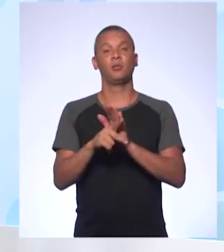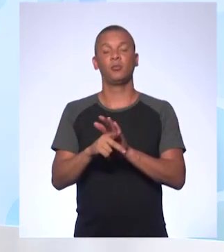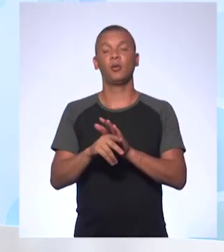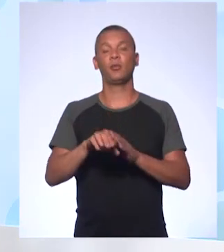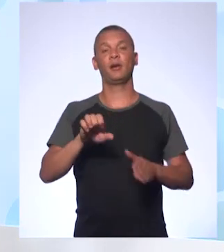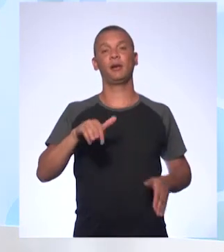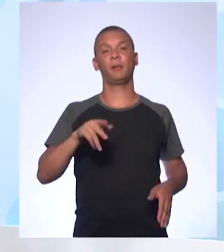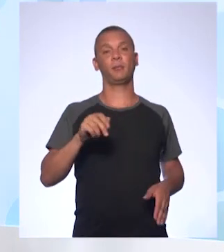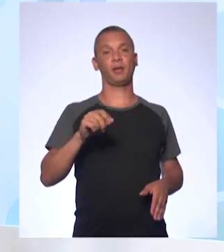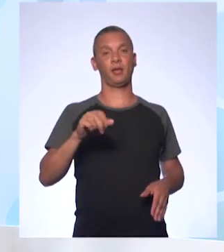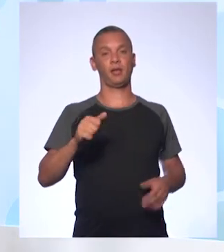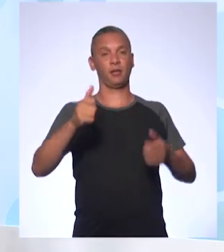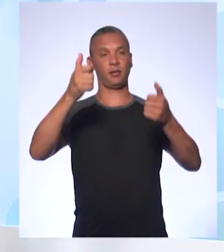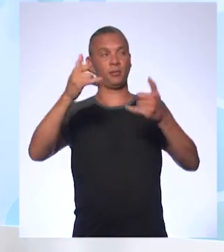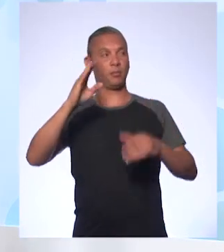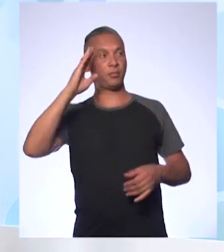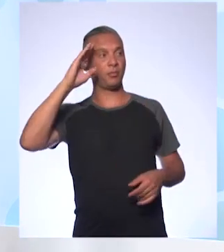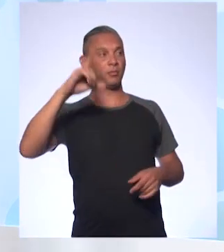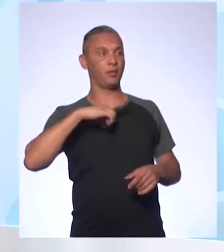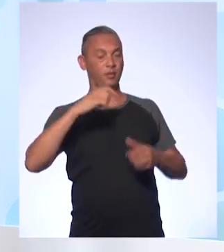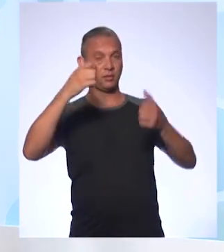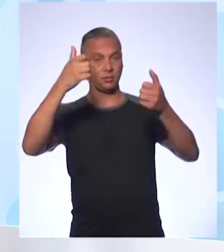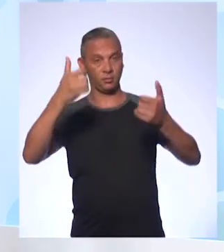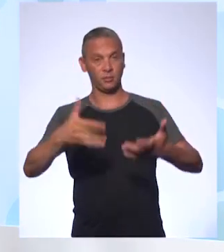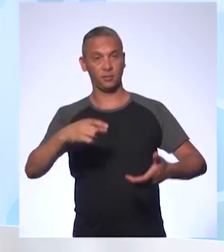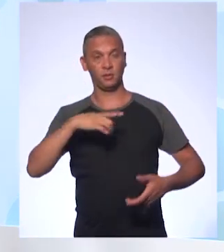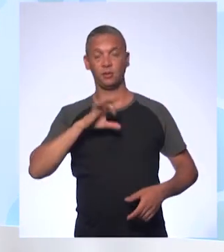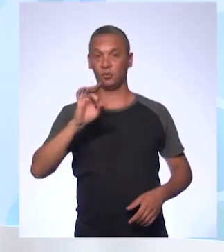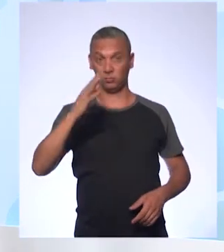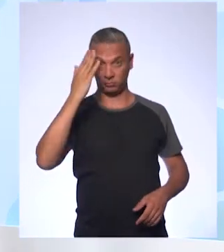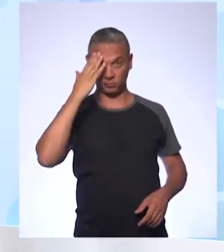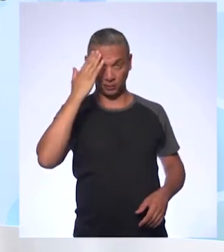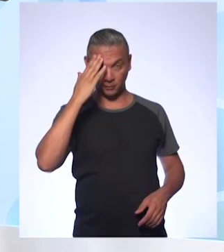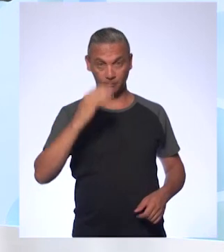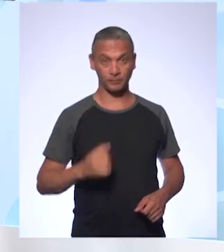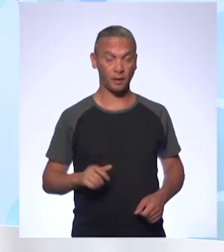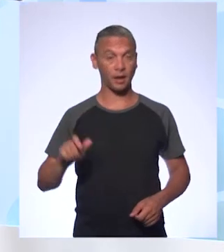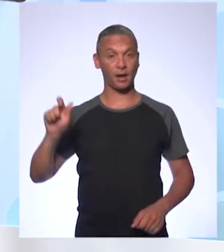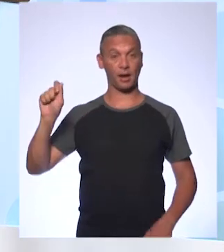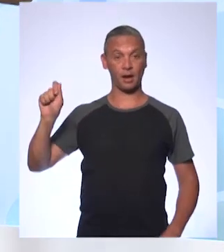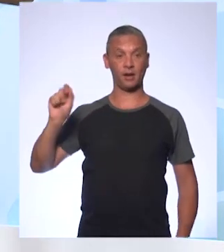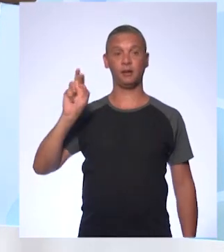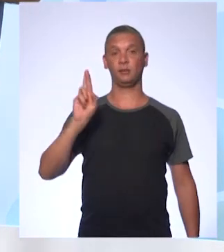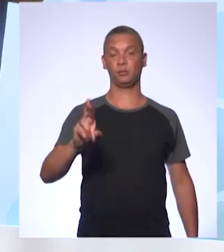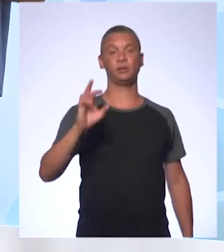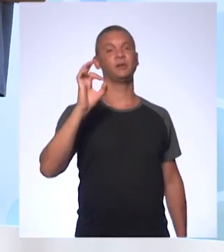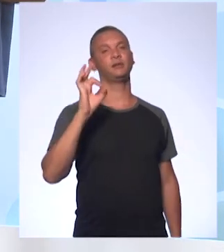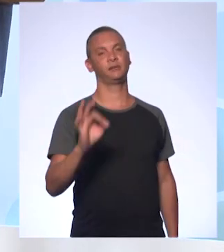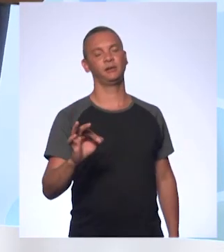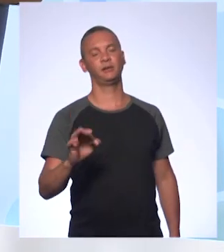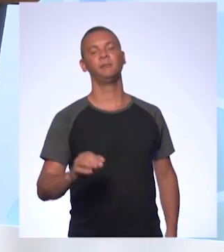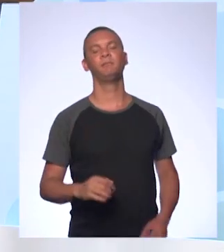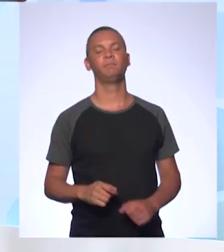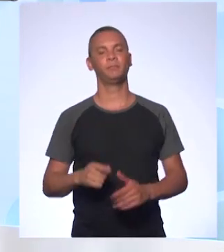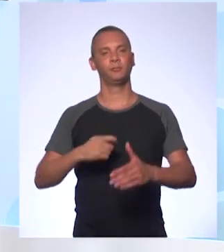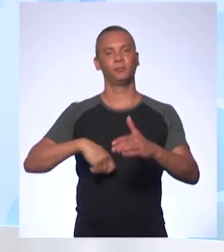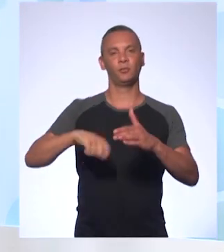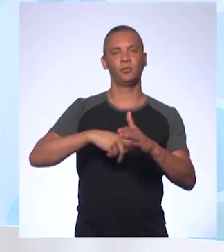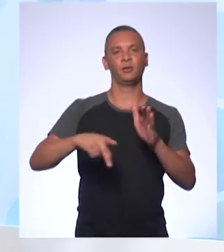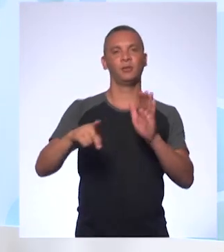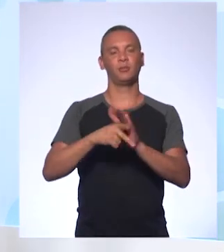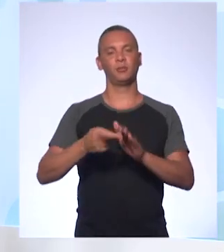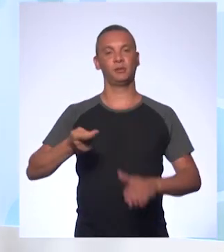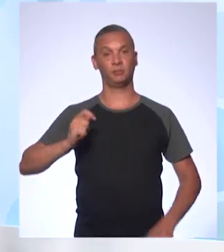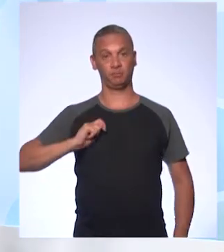empanada e não aos condimentos que levam à empanada, ok? Então, letra A, enaltece esse prato da culinária